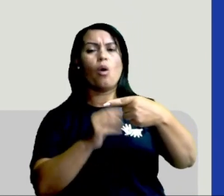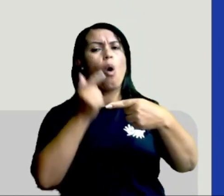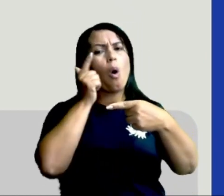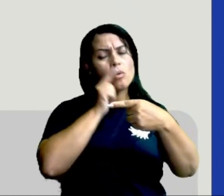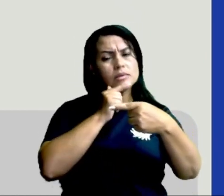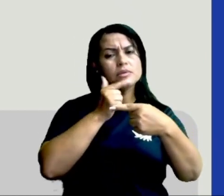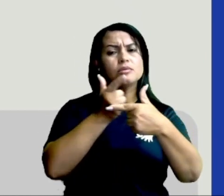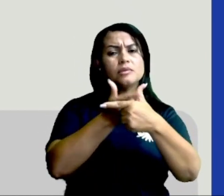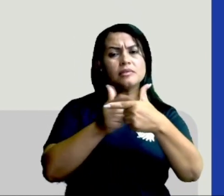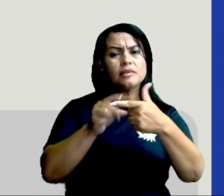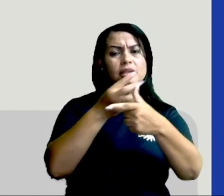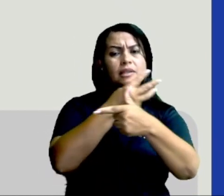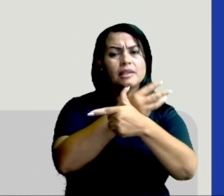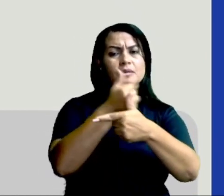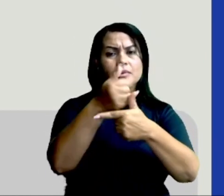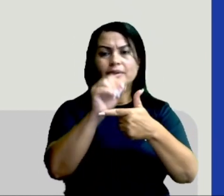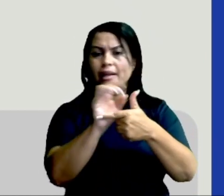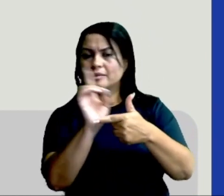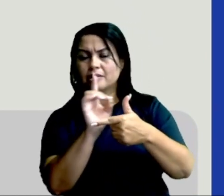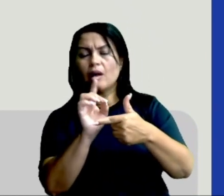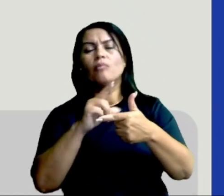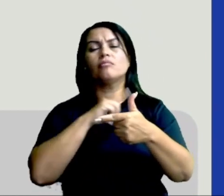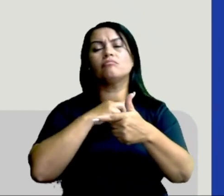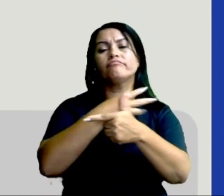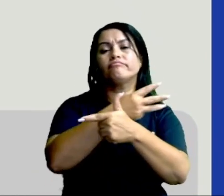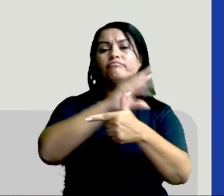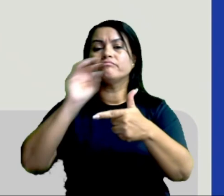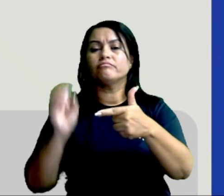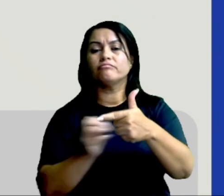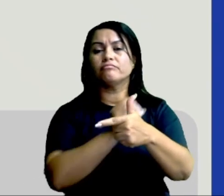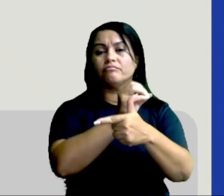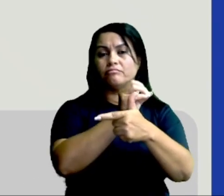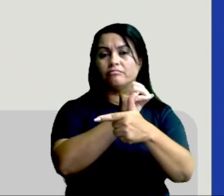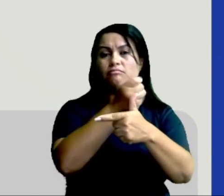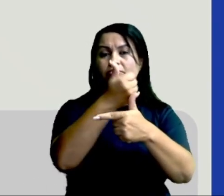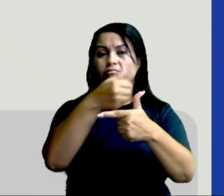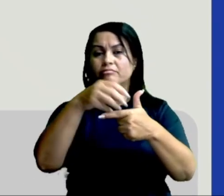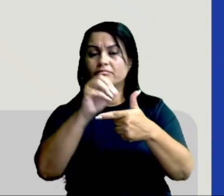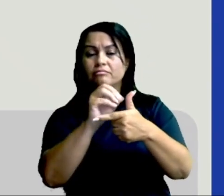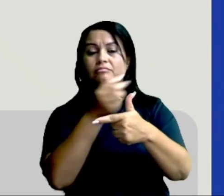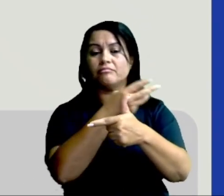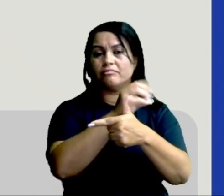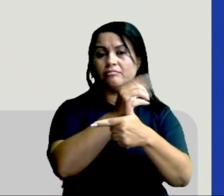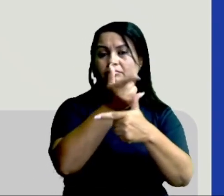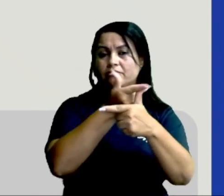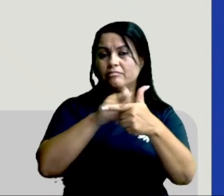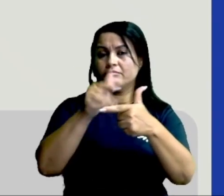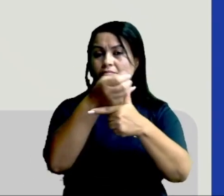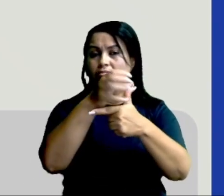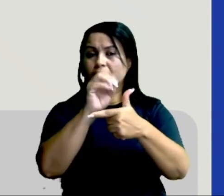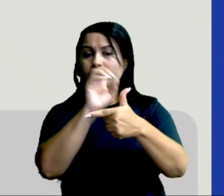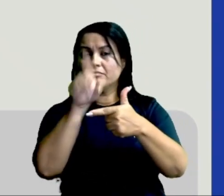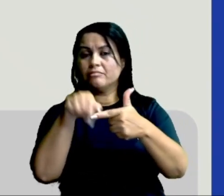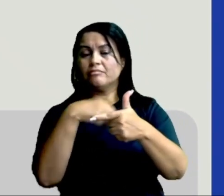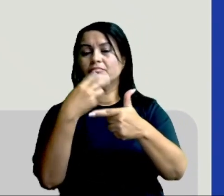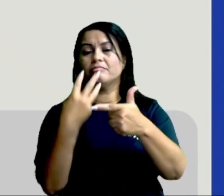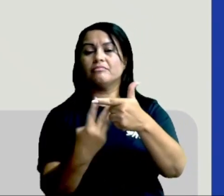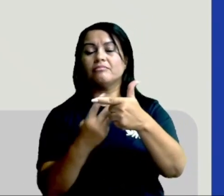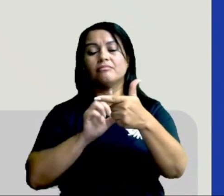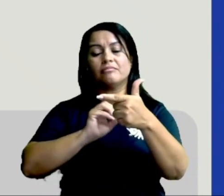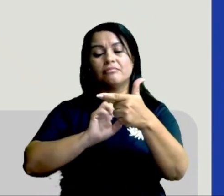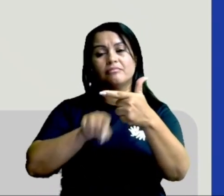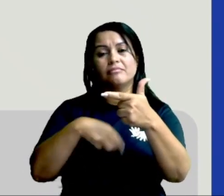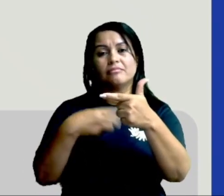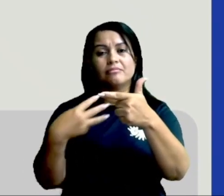Consigo dividir 3 para 10? Não, então vou acrescentar os 0. 30 dividido por 10 é